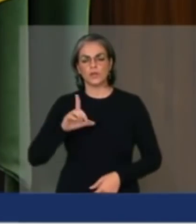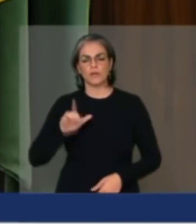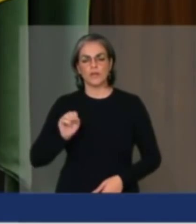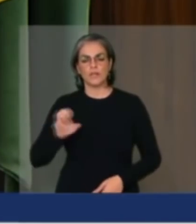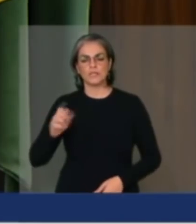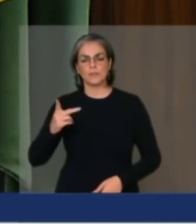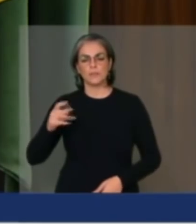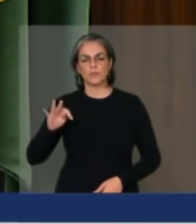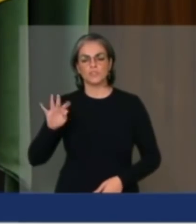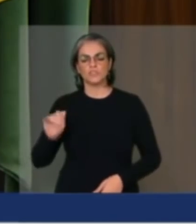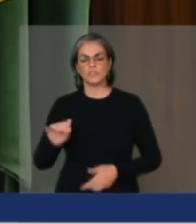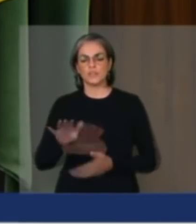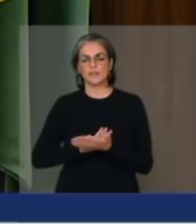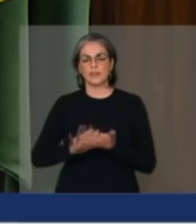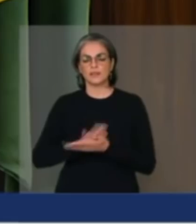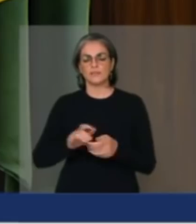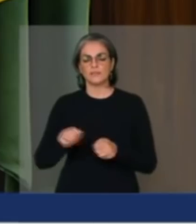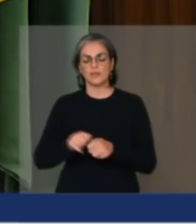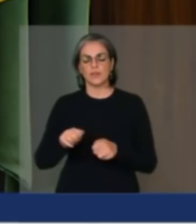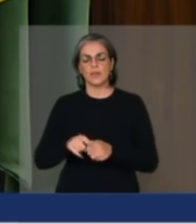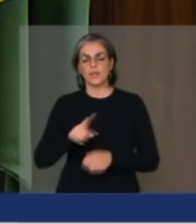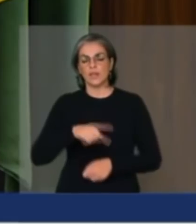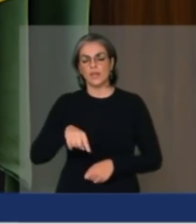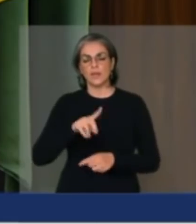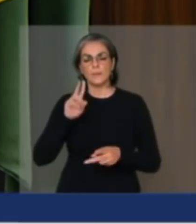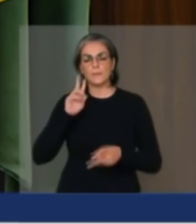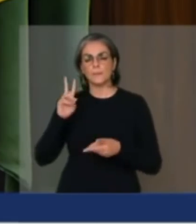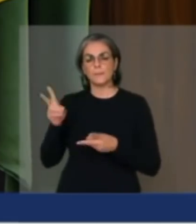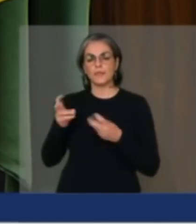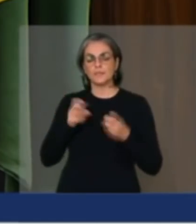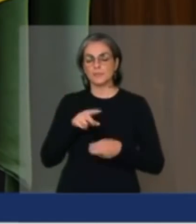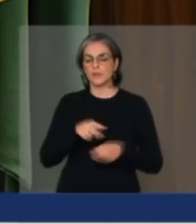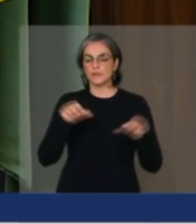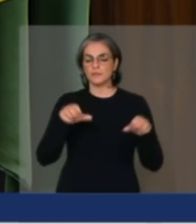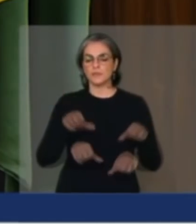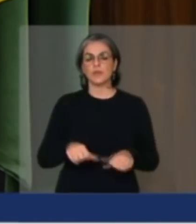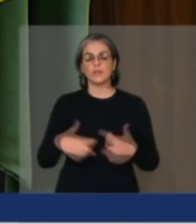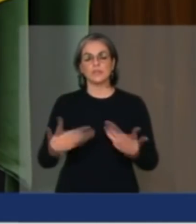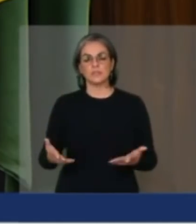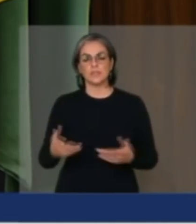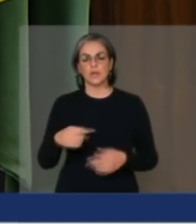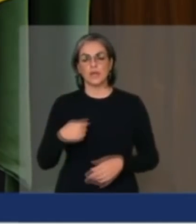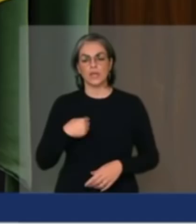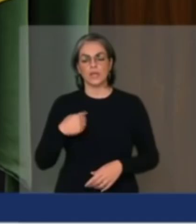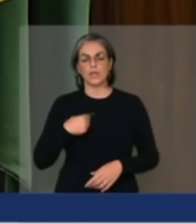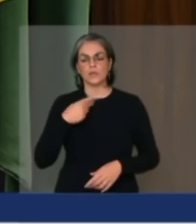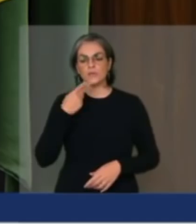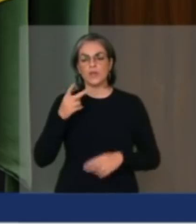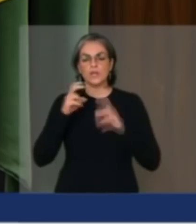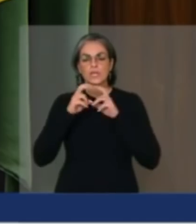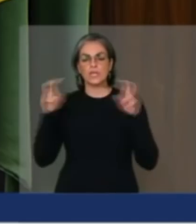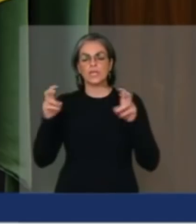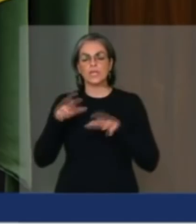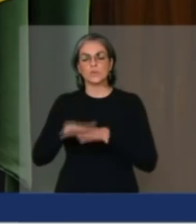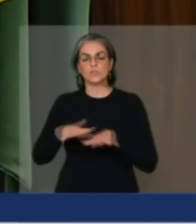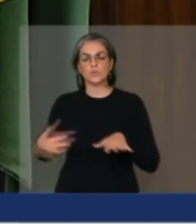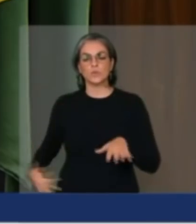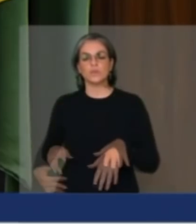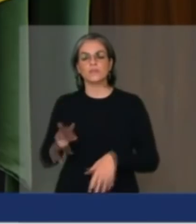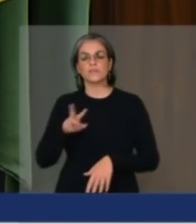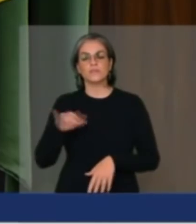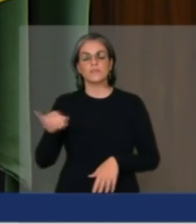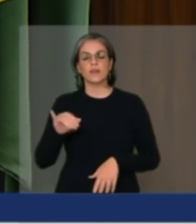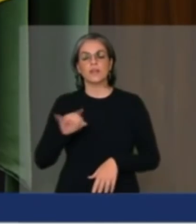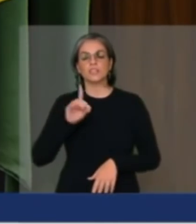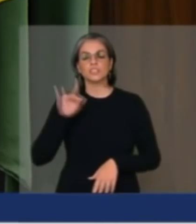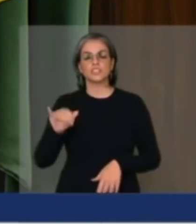preocupar. E eles já perceberam que são eles quem vão se ferrar. Esse grito, que eu chamo do grito dos excluídos, será realizado